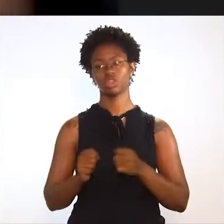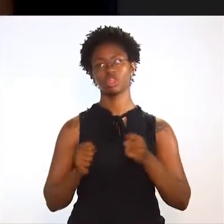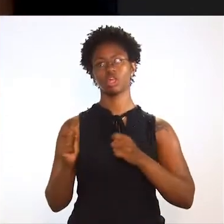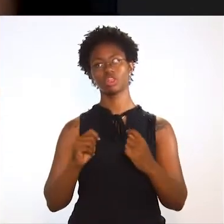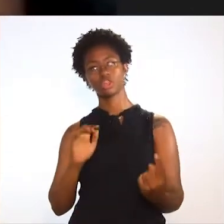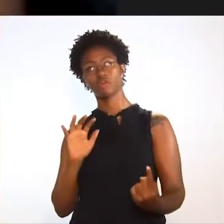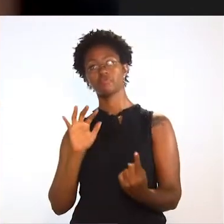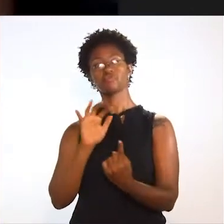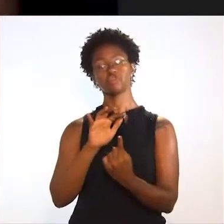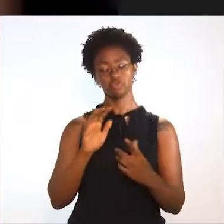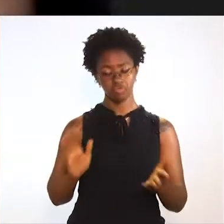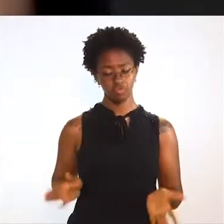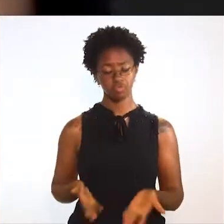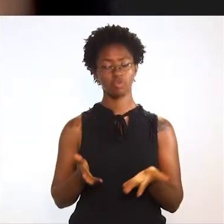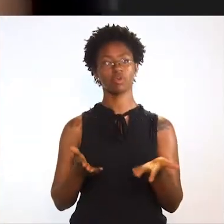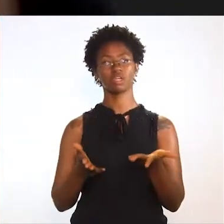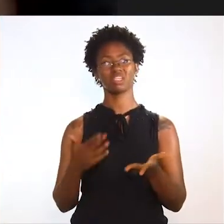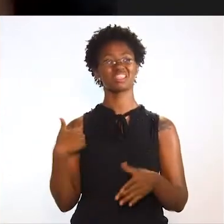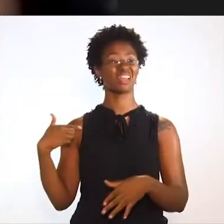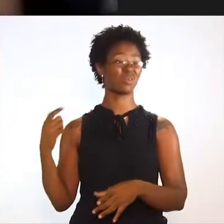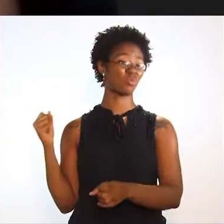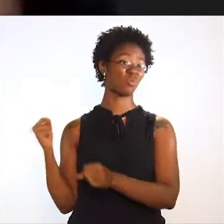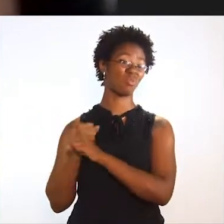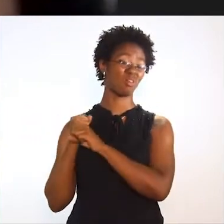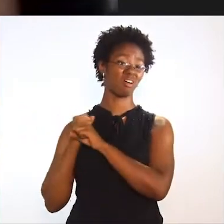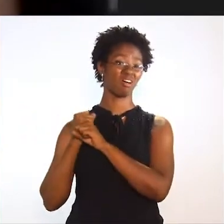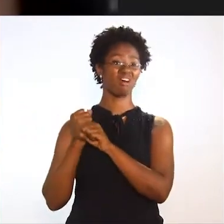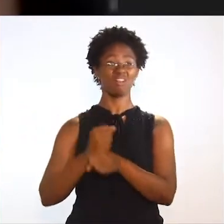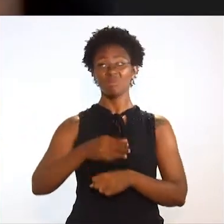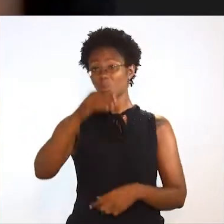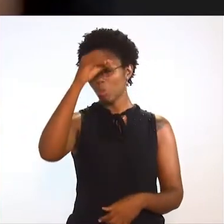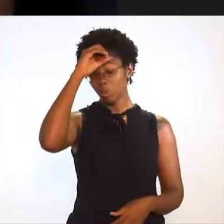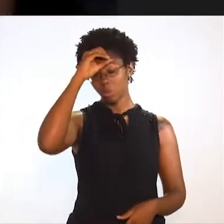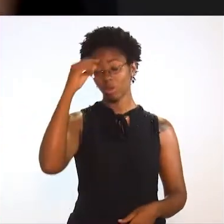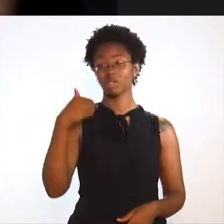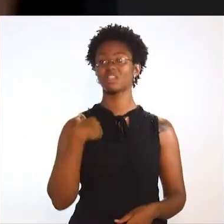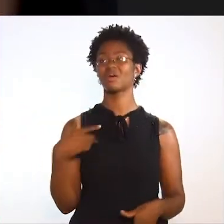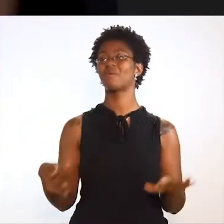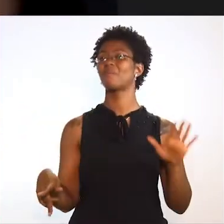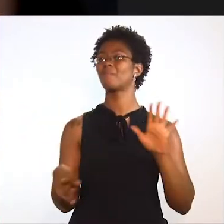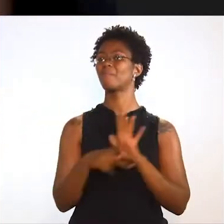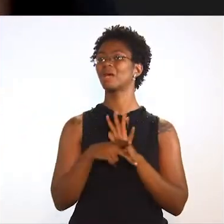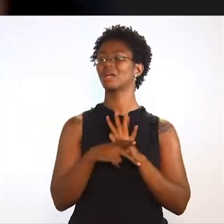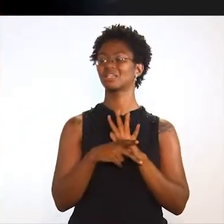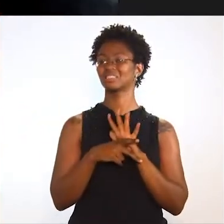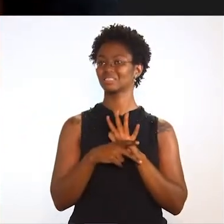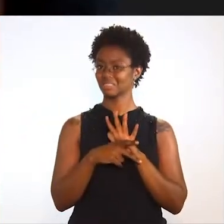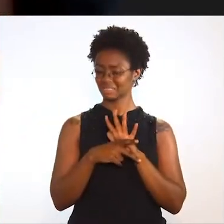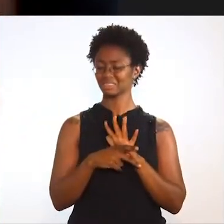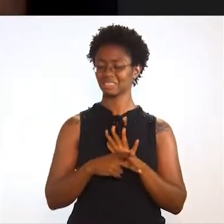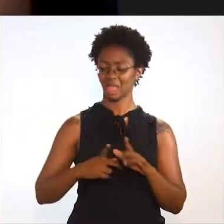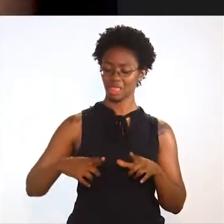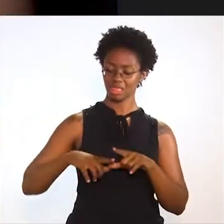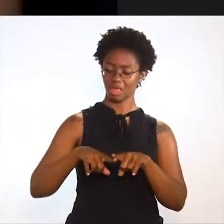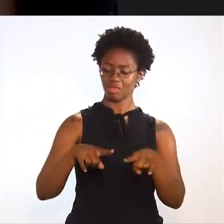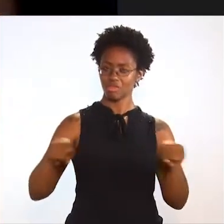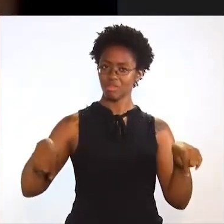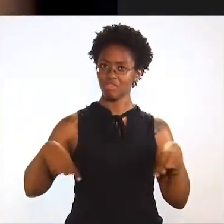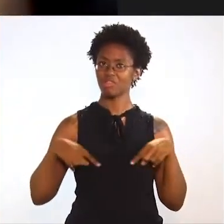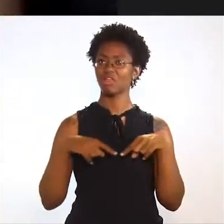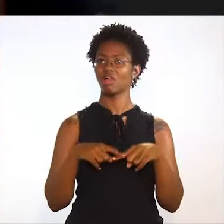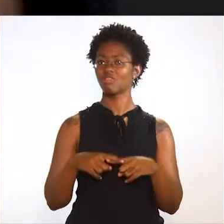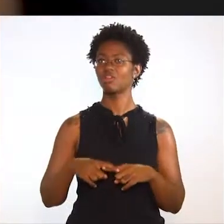impacto. Durante anos, eu fiquei sem saber que eu fazia parte do setor